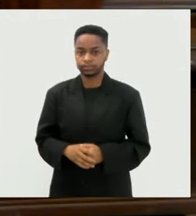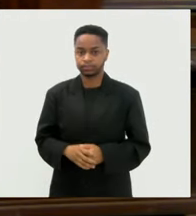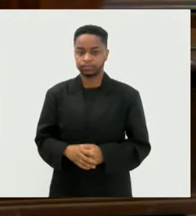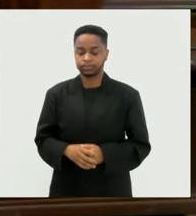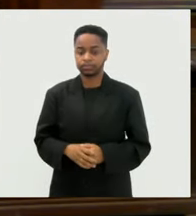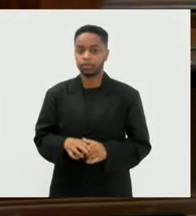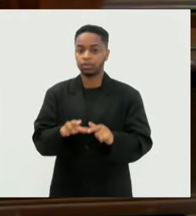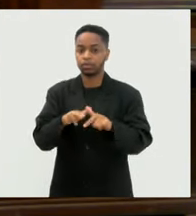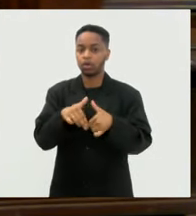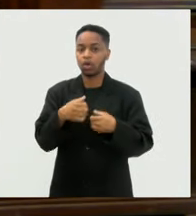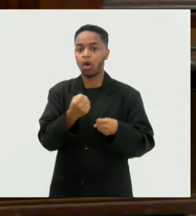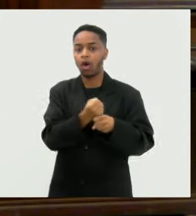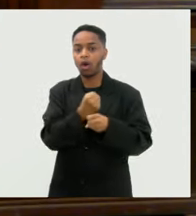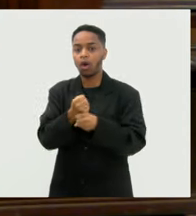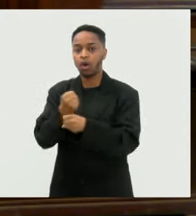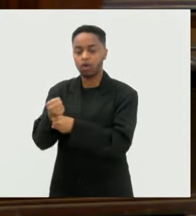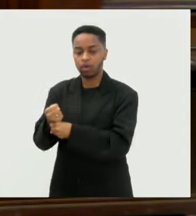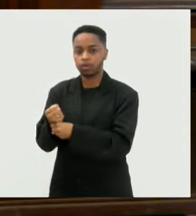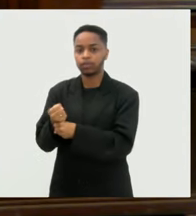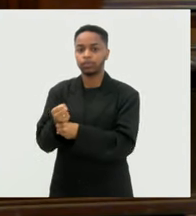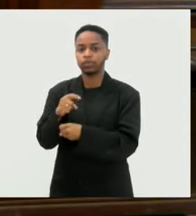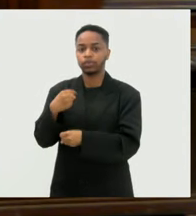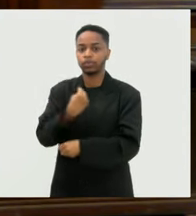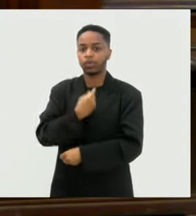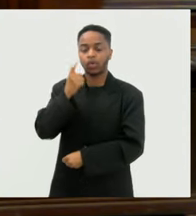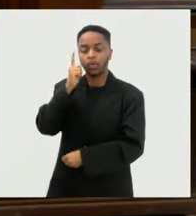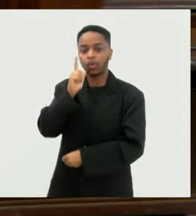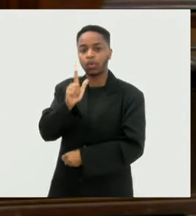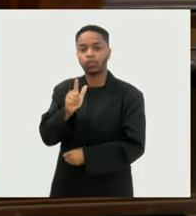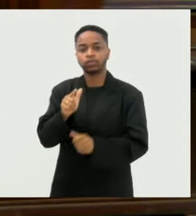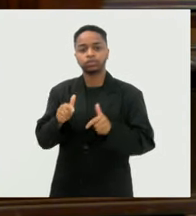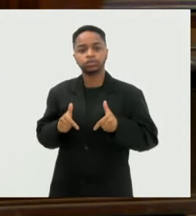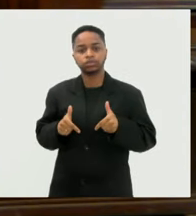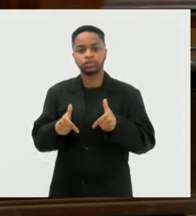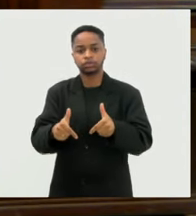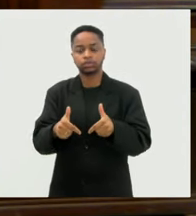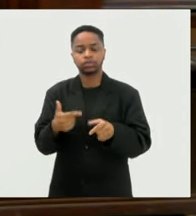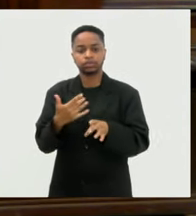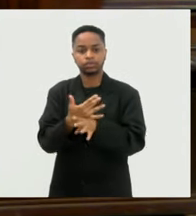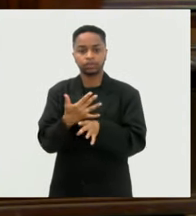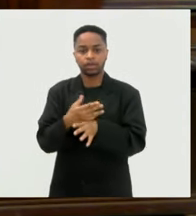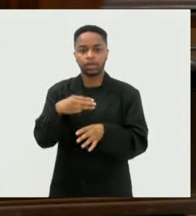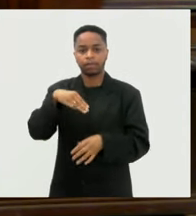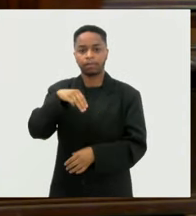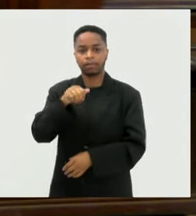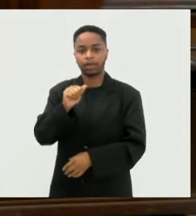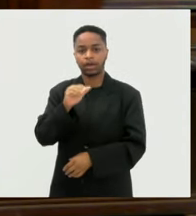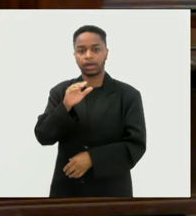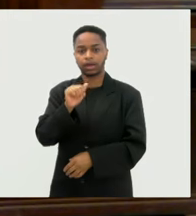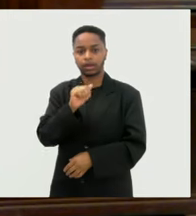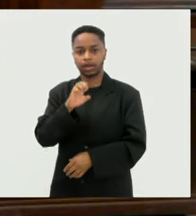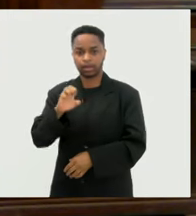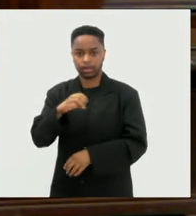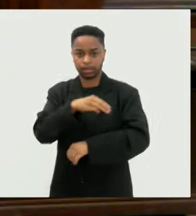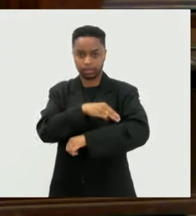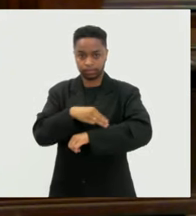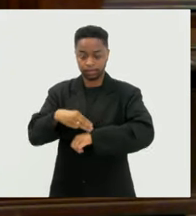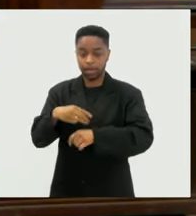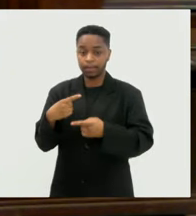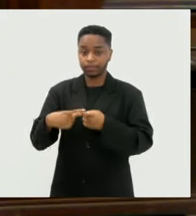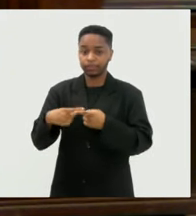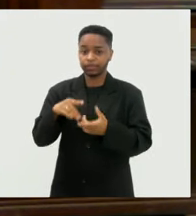pelas obras que nós estamos conseguindo fazer na cidade de Macaé. Macaé, na